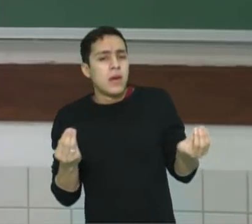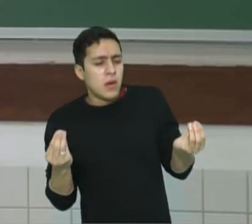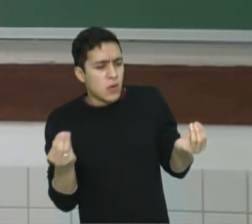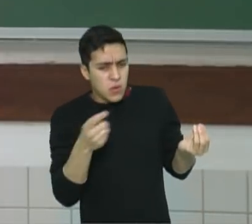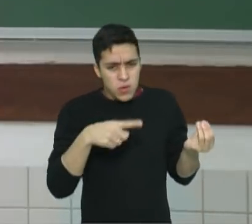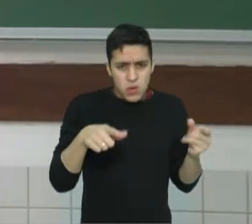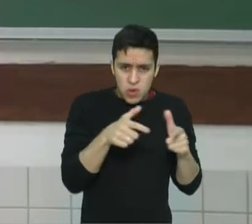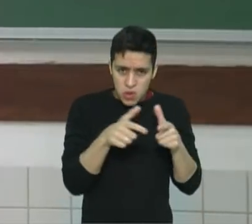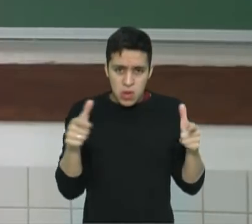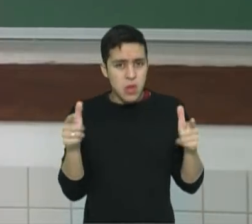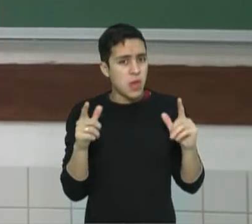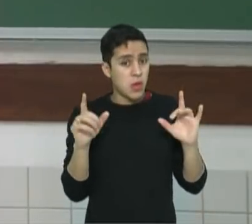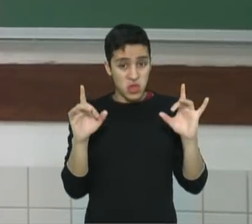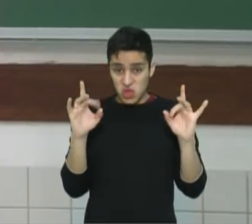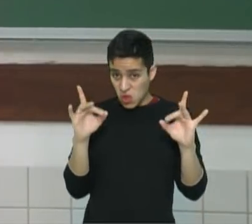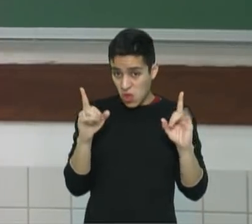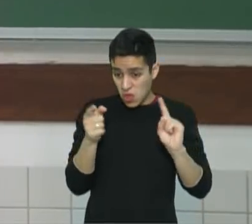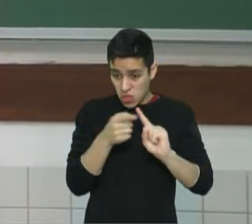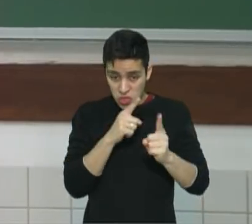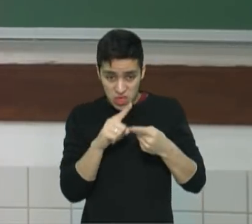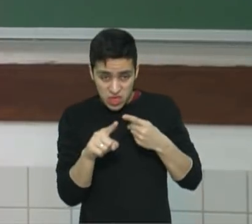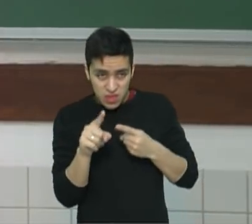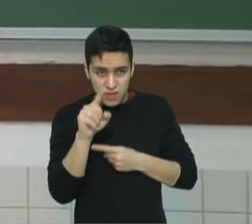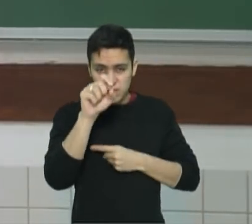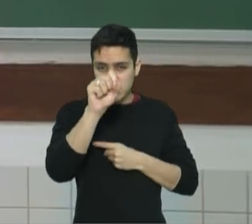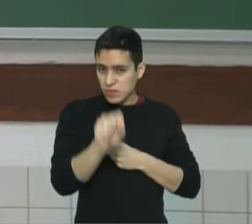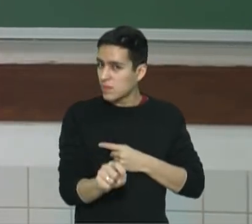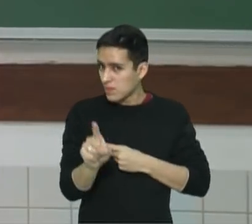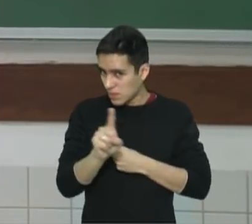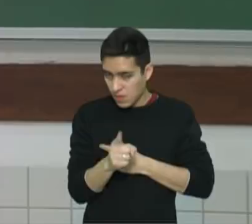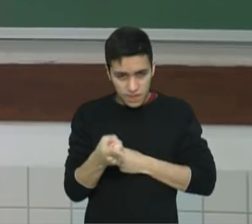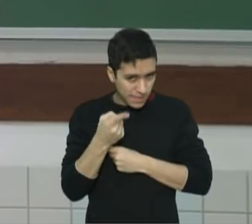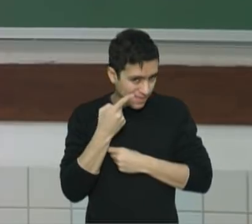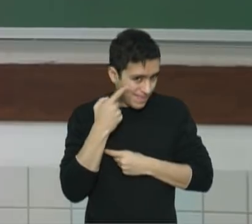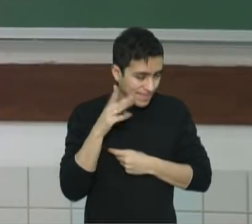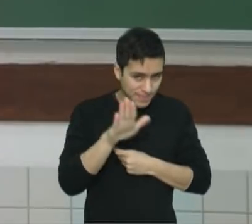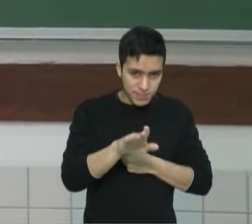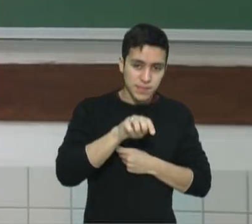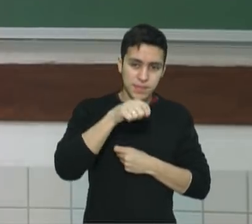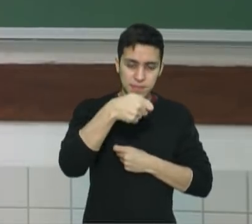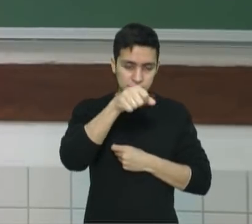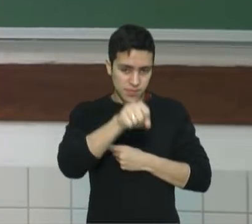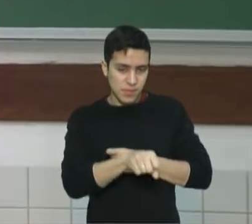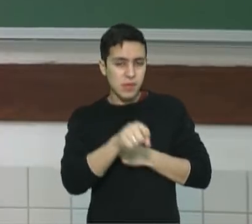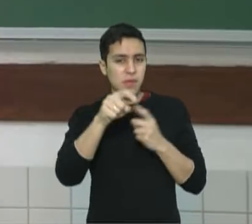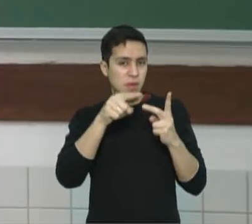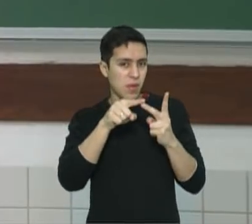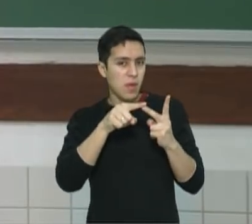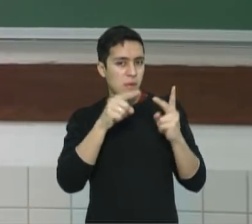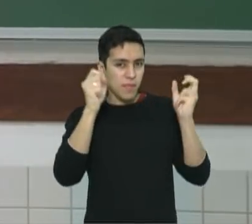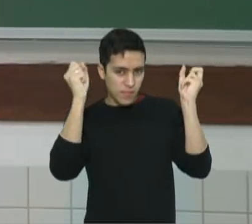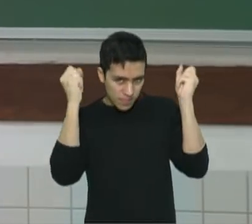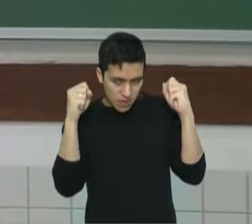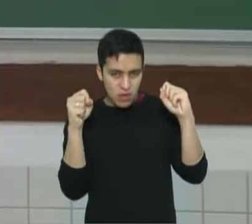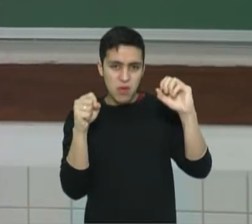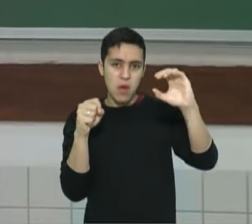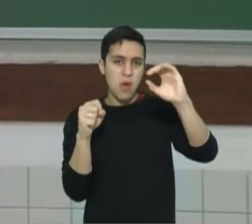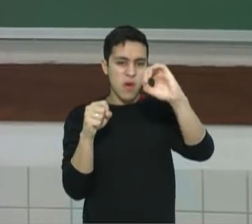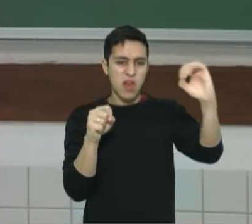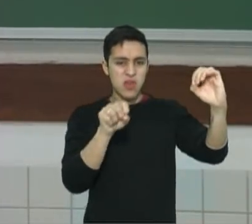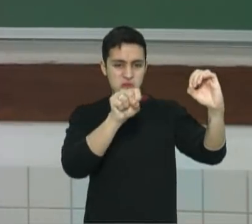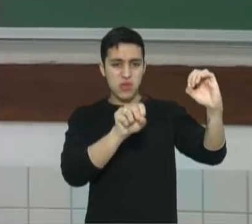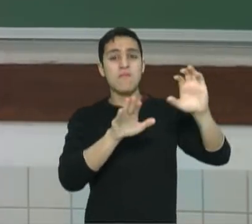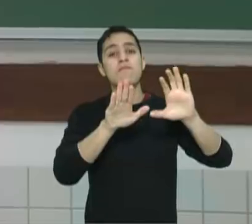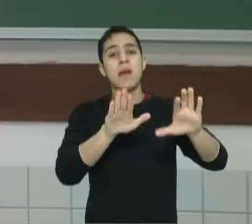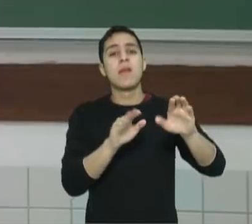não se filiaram apenas à região sul. Observem que nós tivemos principalmente essa questão do sul com o México, oeste e sul, mas agora